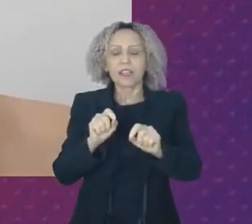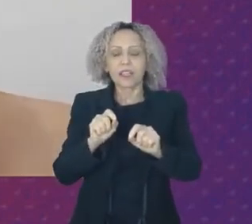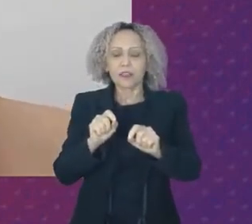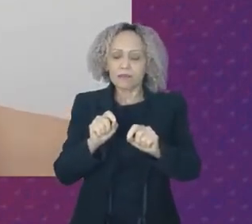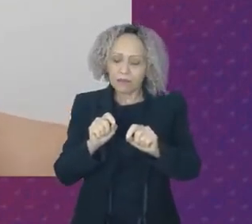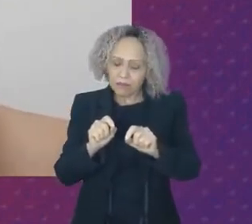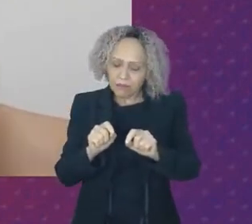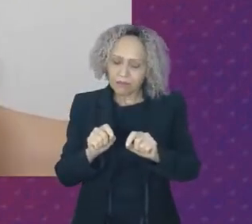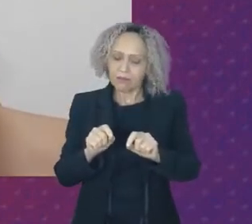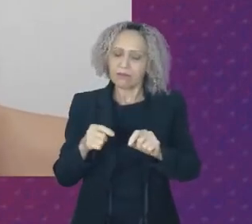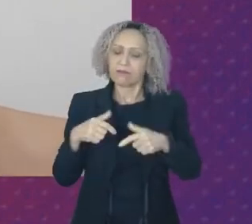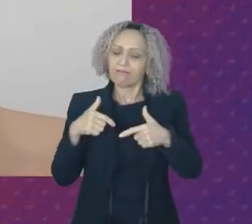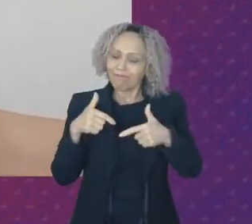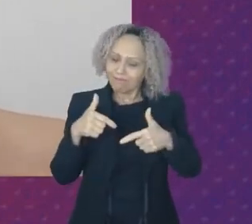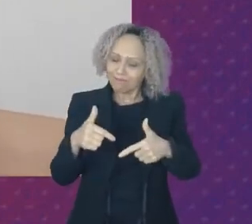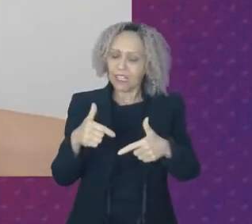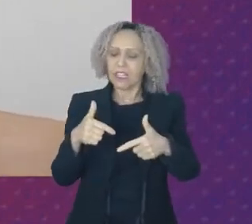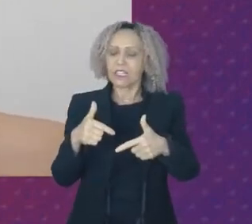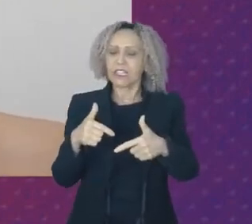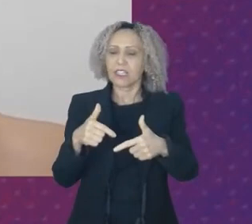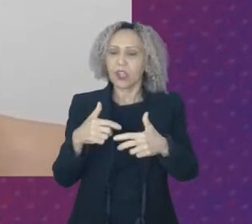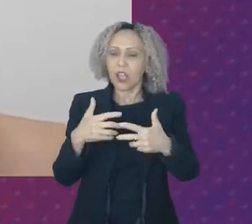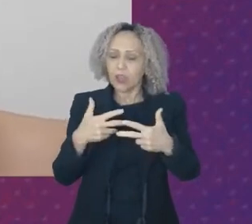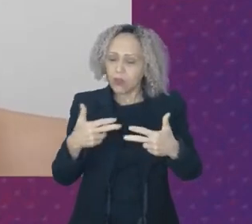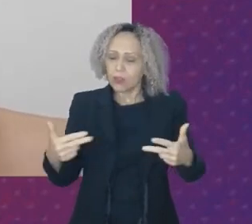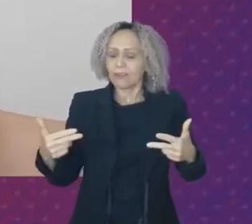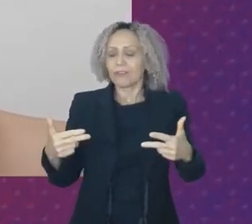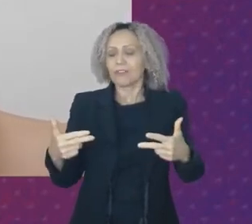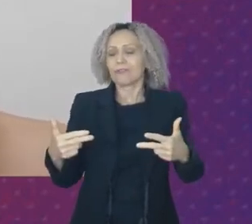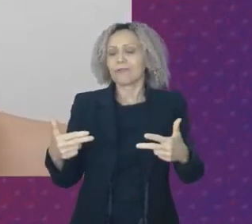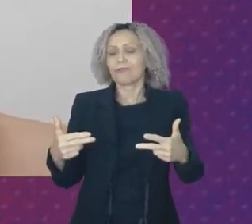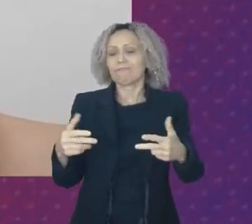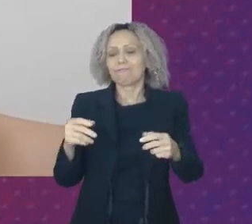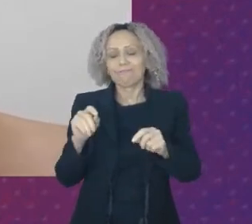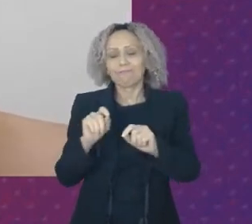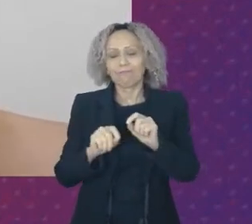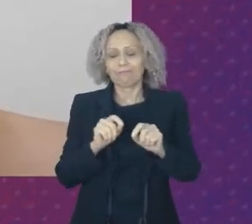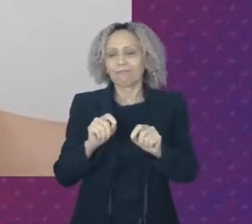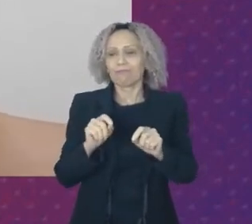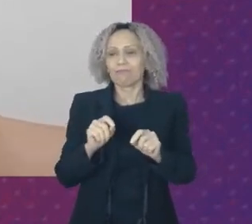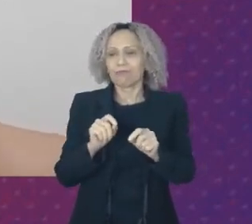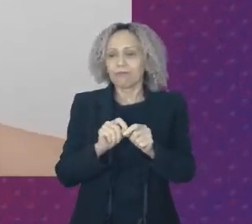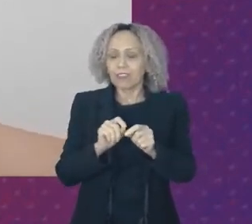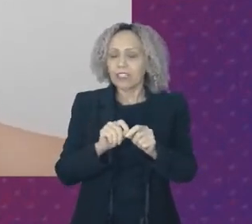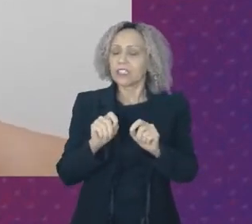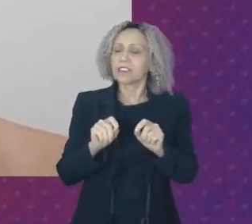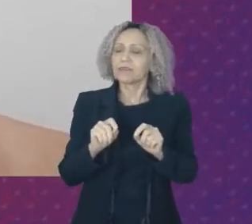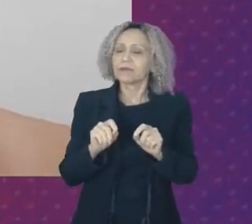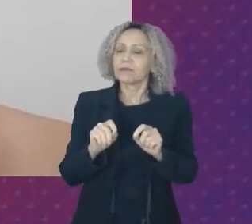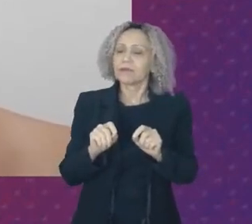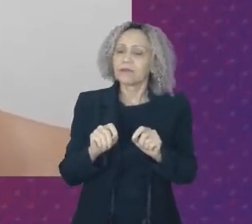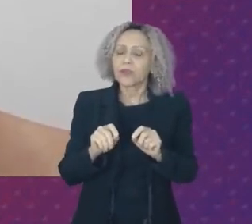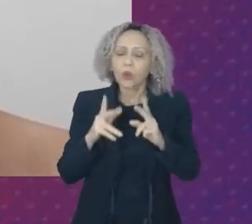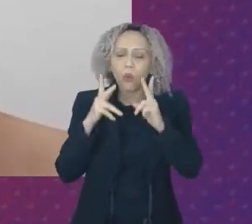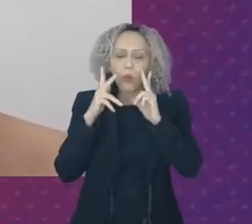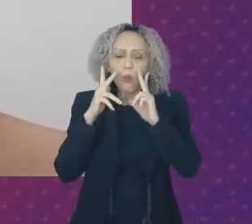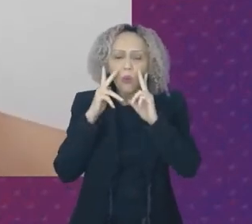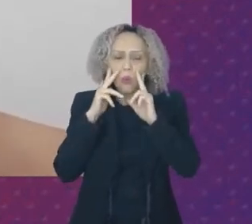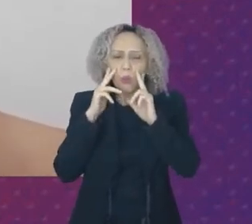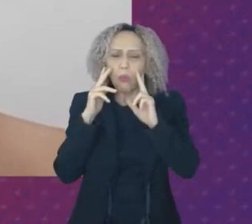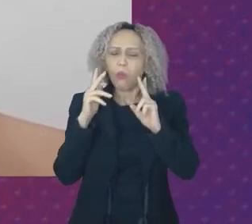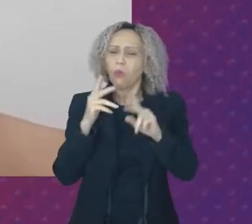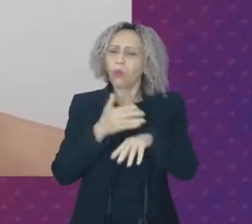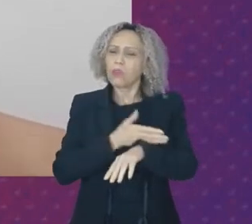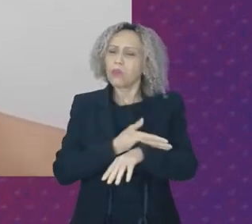ser feito, seja realizado. É muito comum a gente ver o do arquétipo